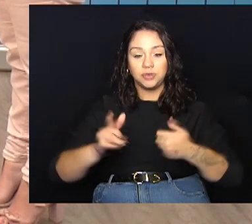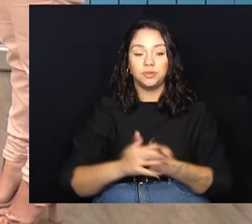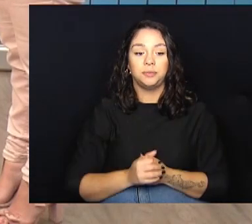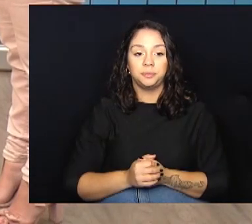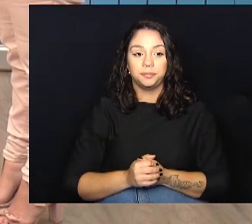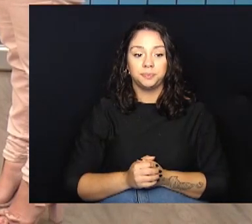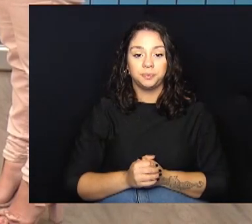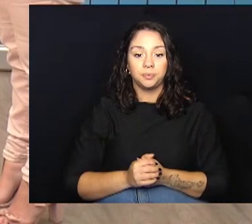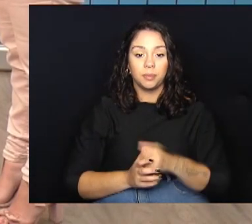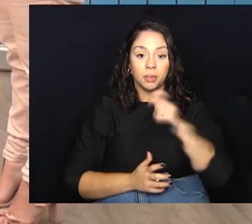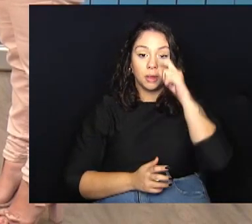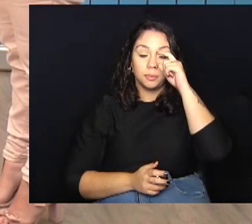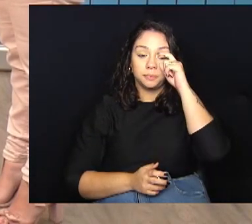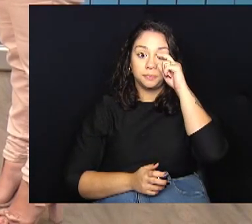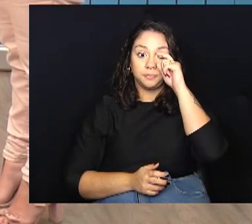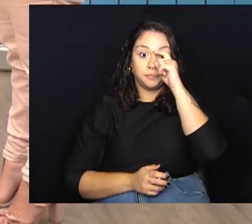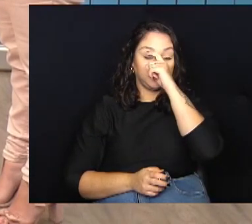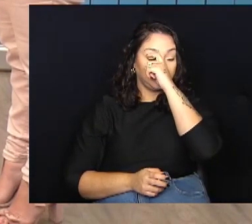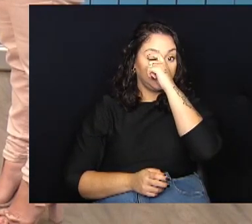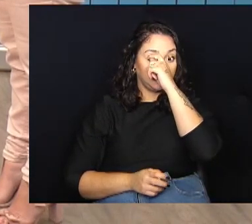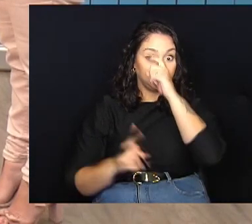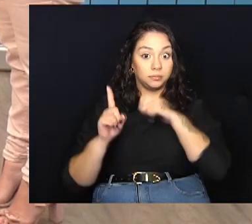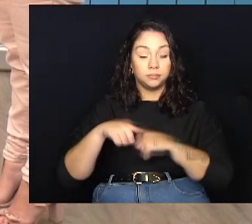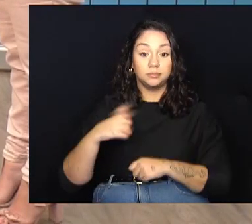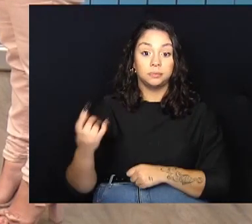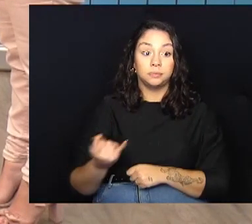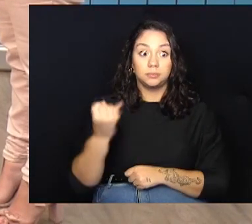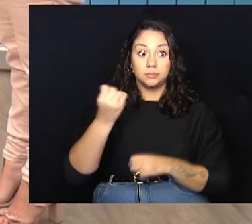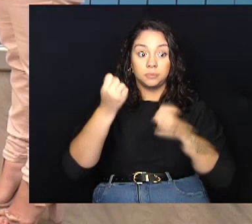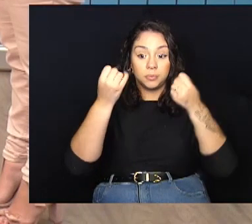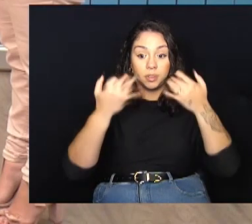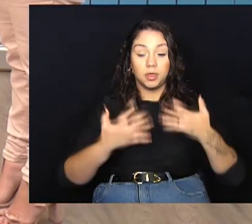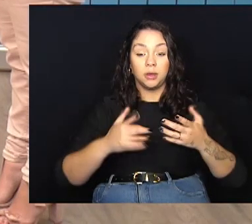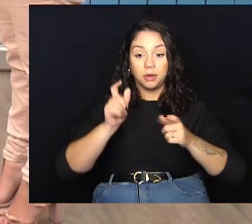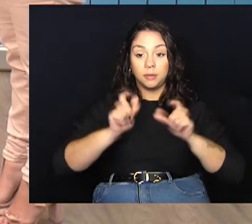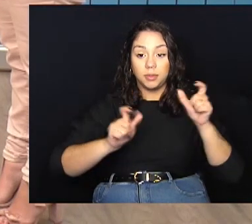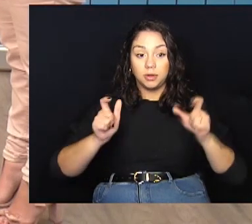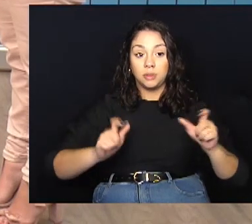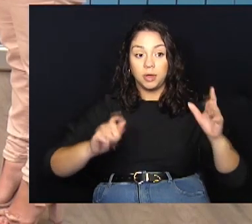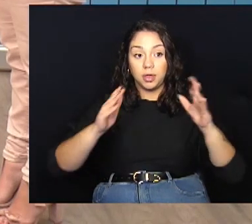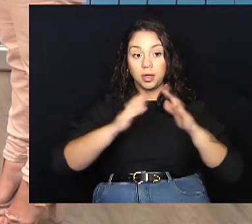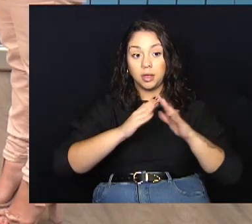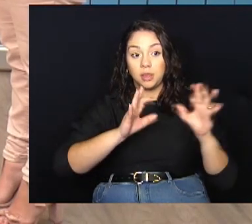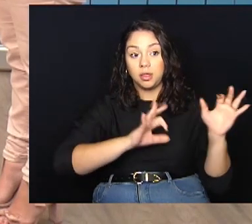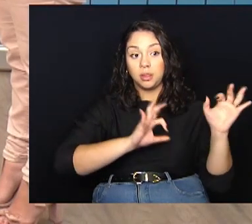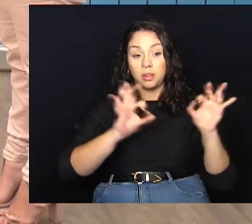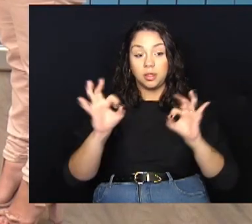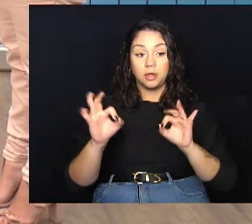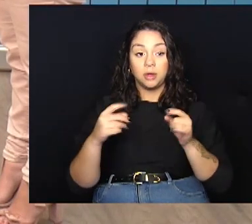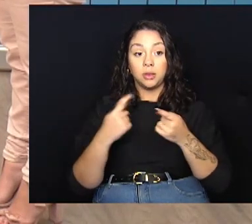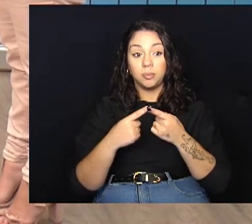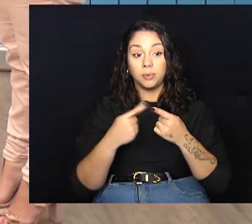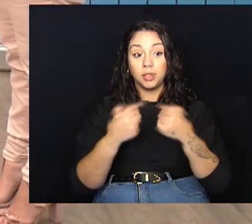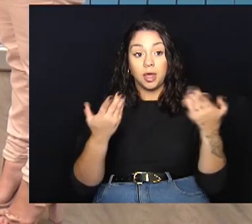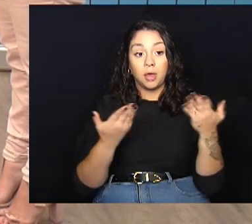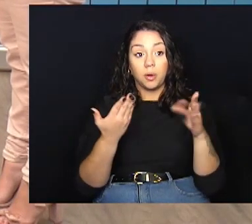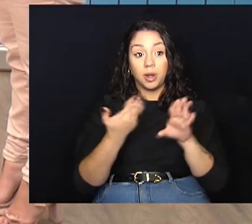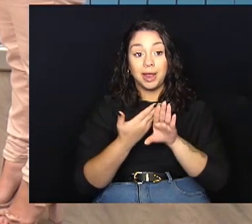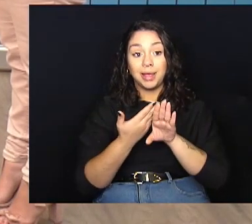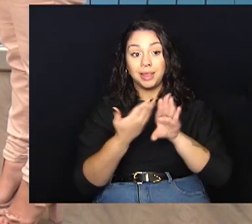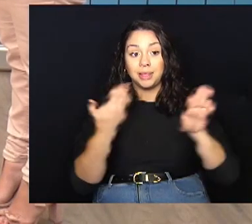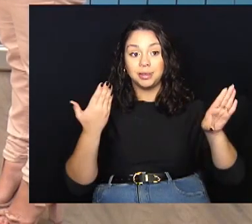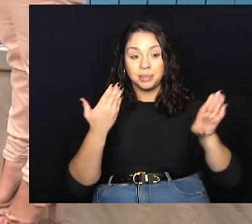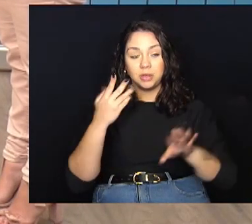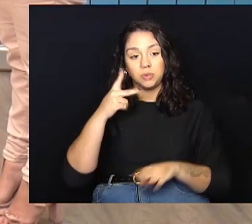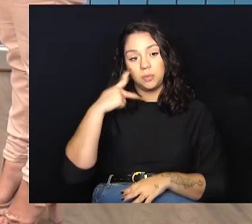legislativo e é importante menina dar indicação para quem está nos acompanhando porque nós estamos no recesso parlamentar